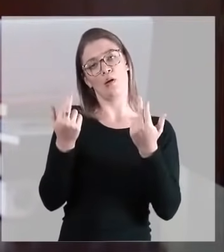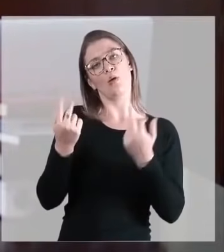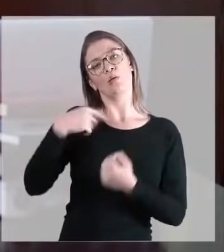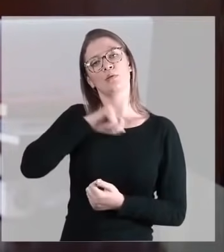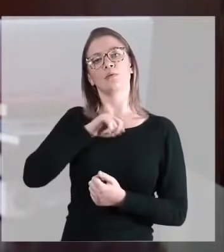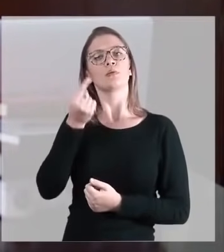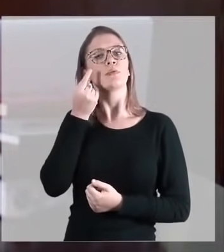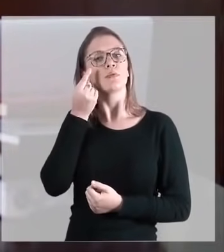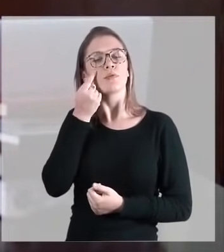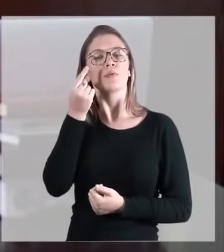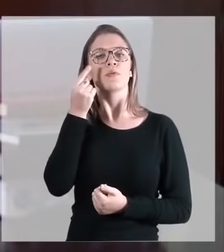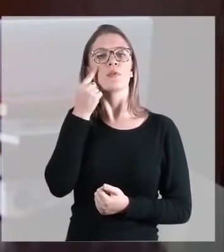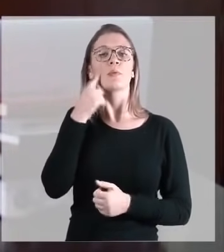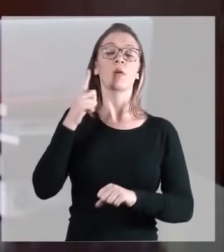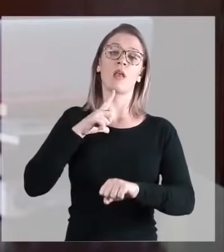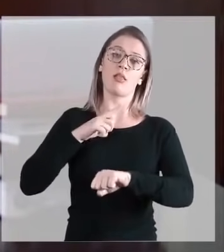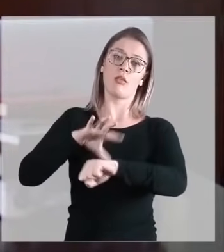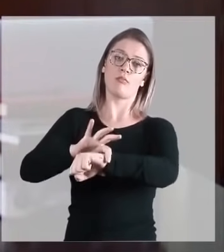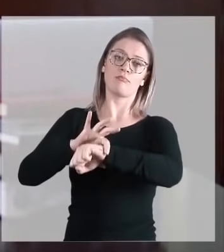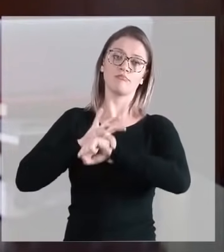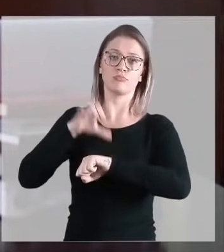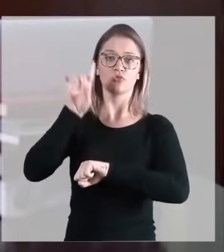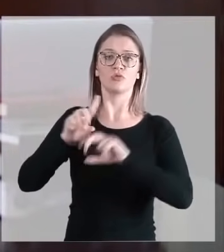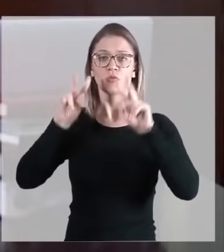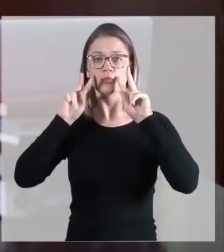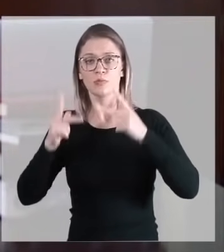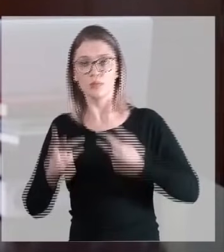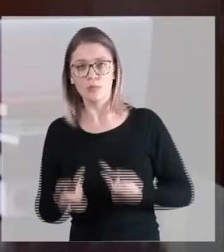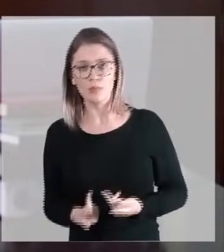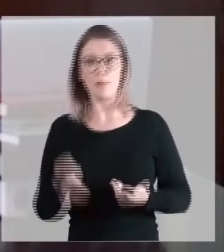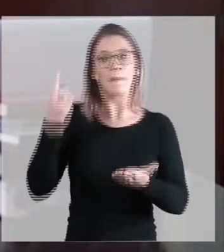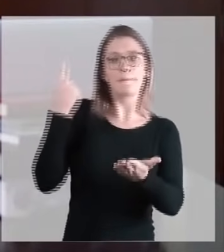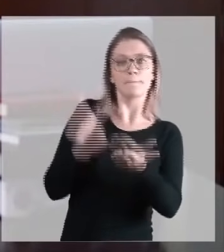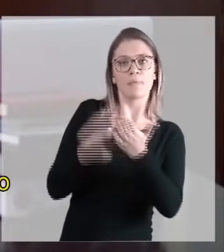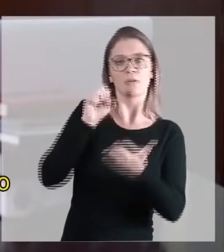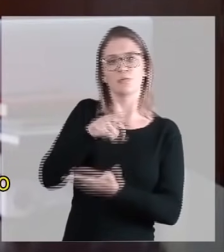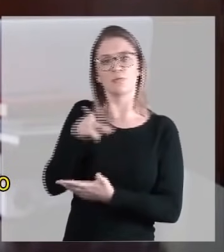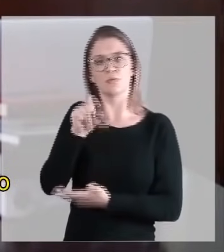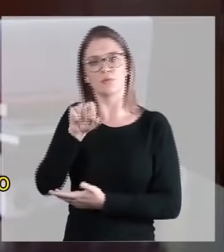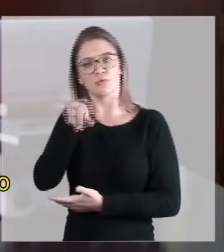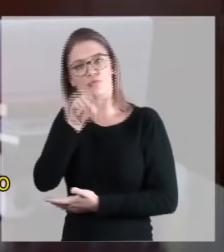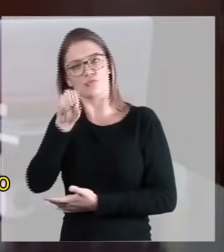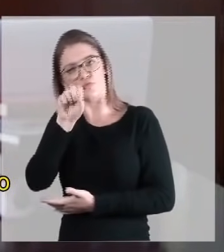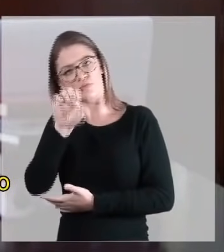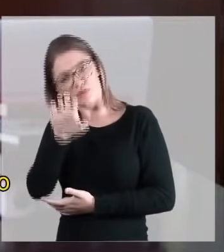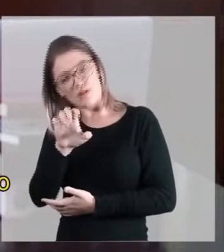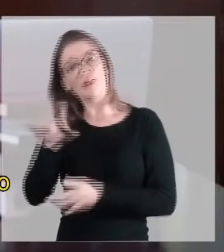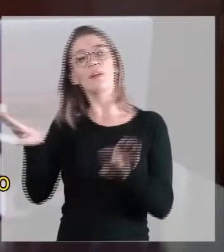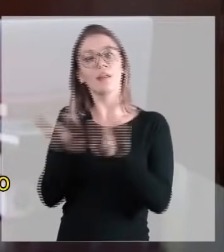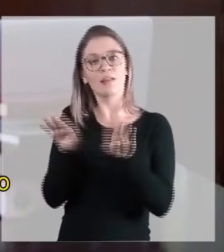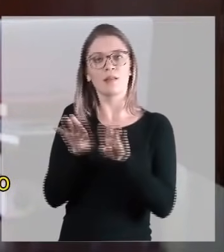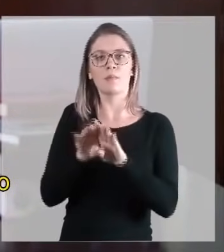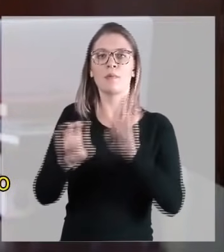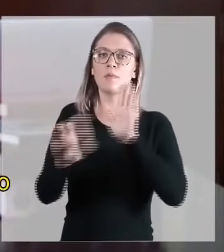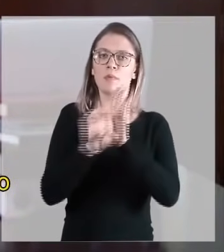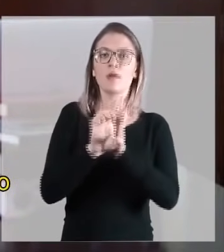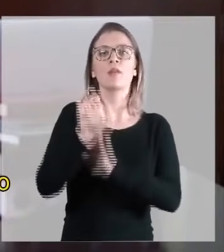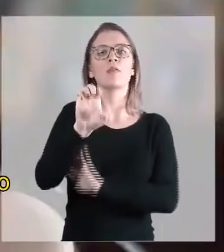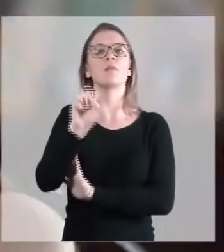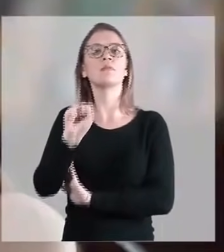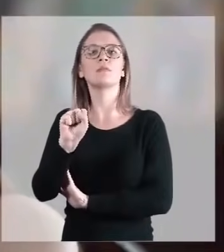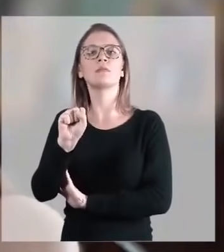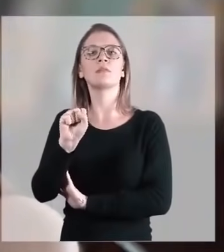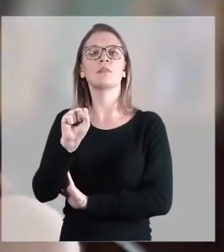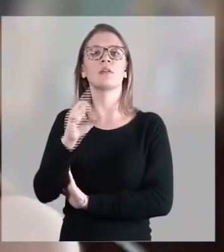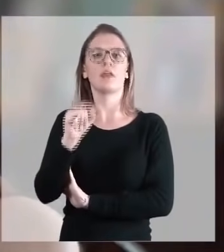que estão assegurados pelos direitos humanos, pelo Pacto São José da Costa Rica e eu poderia dizer até pelo Estatuto da Criança e do